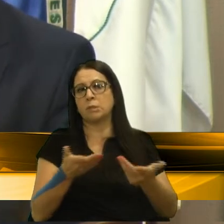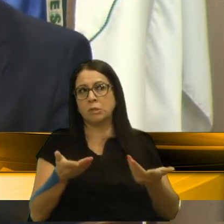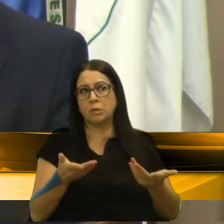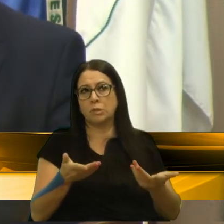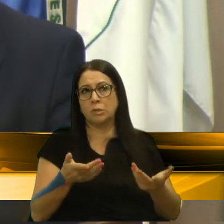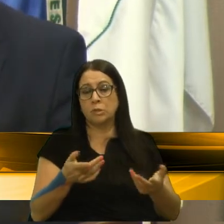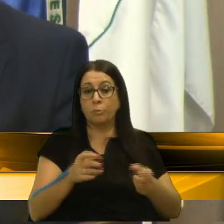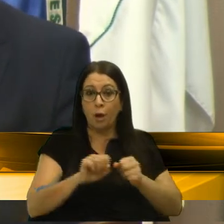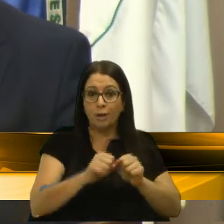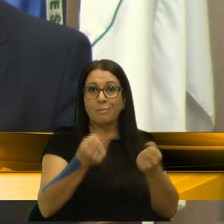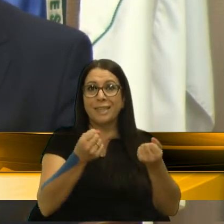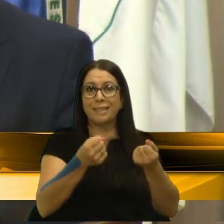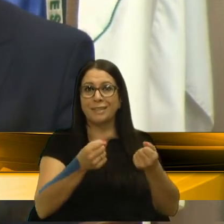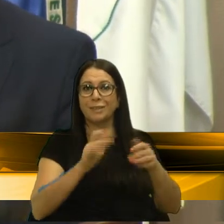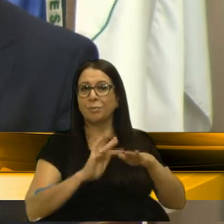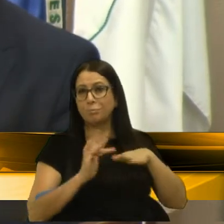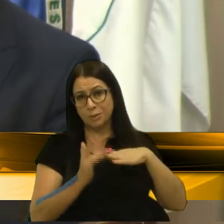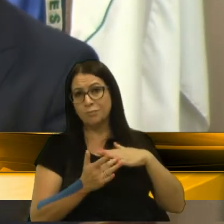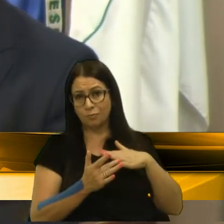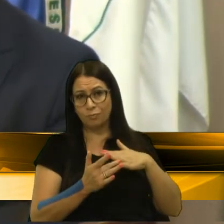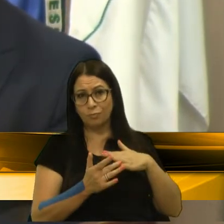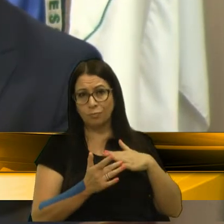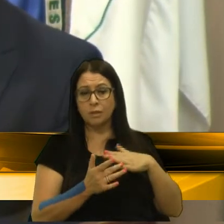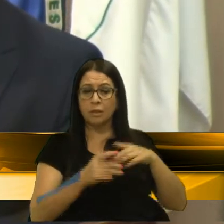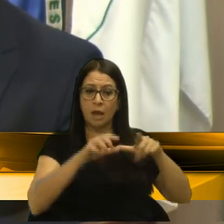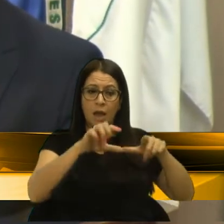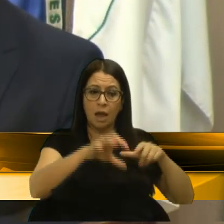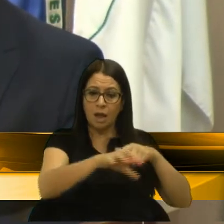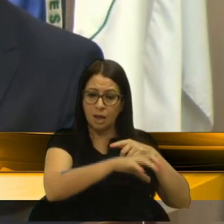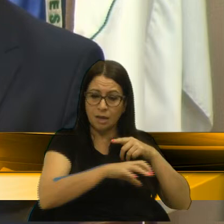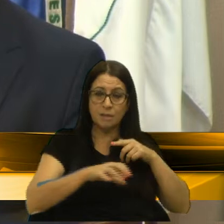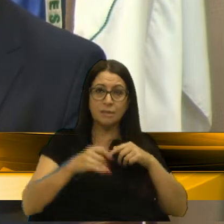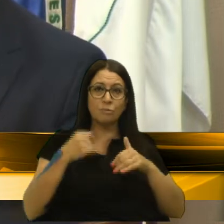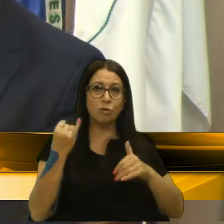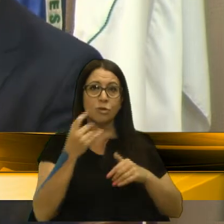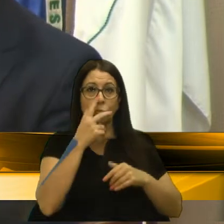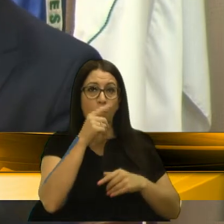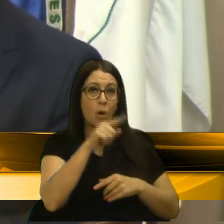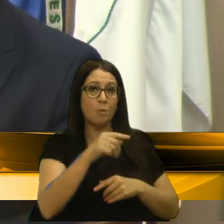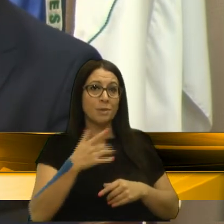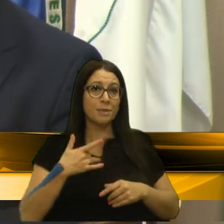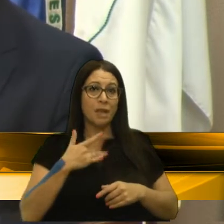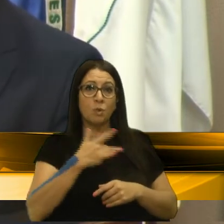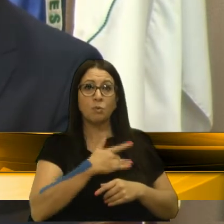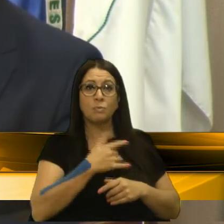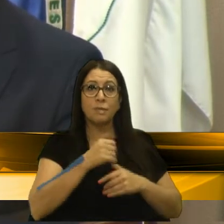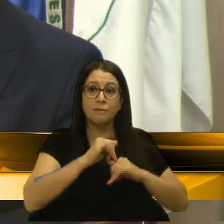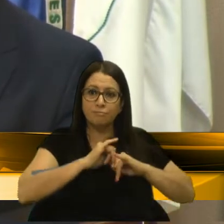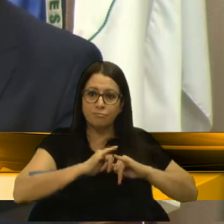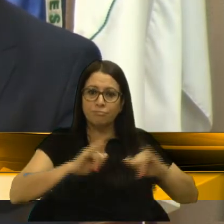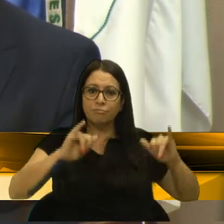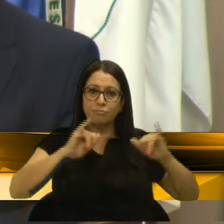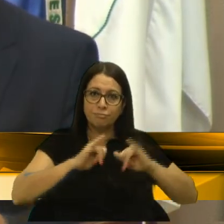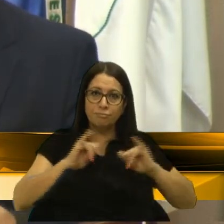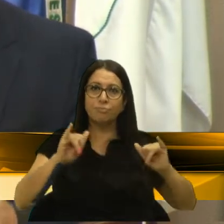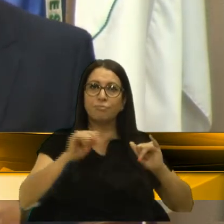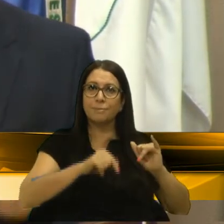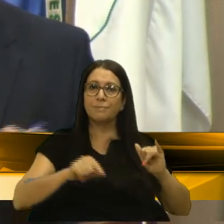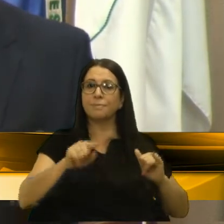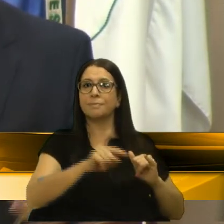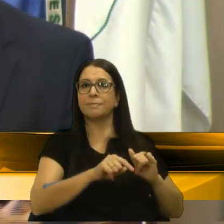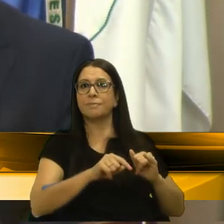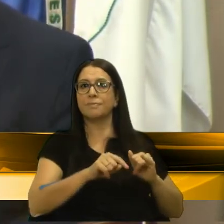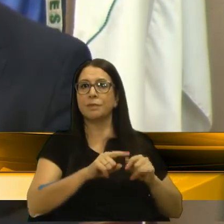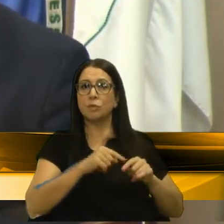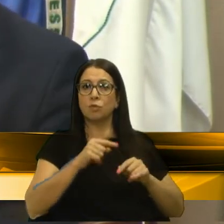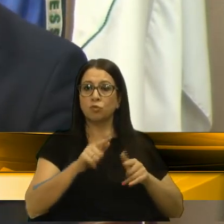uma ruptura com a mídia, e áreas importantes como a área da saúde precisam de fazer campanhas com os veículos de imprensa, com emissores de